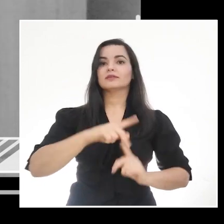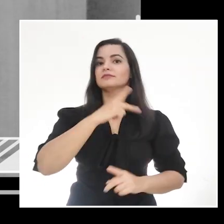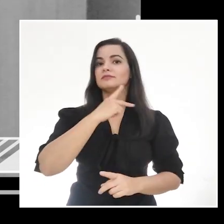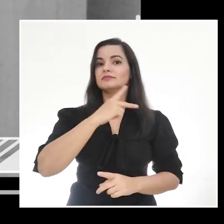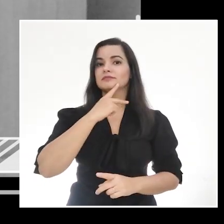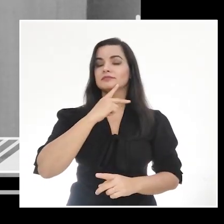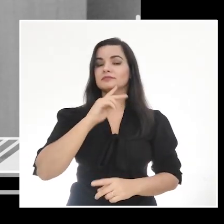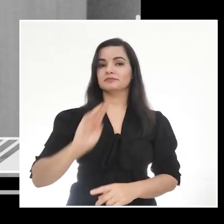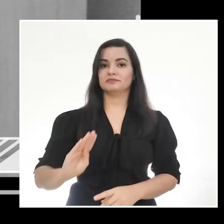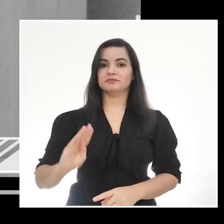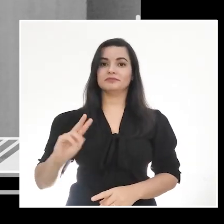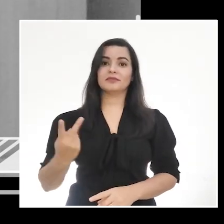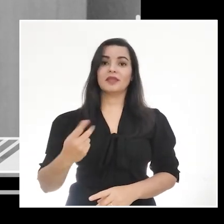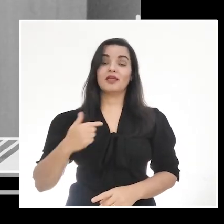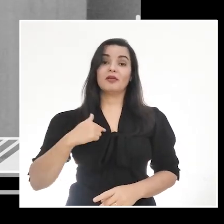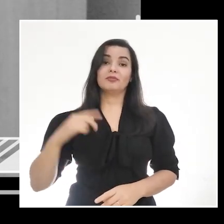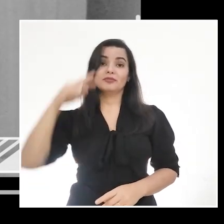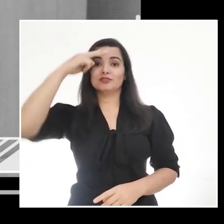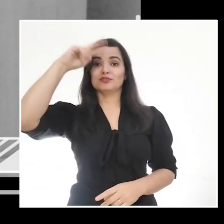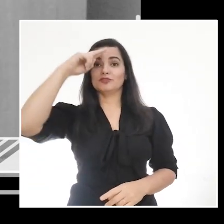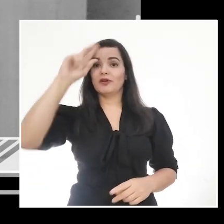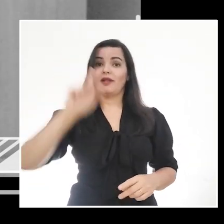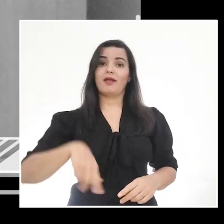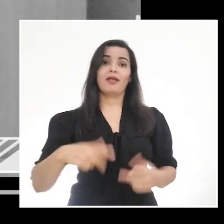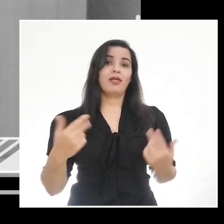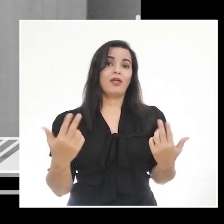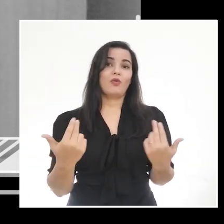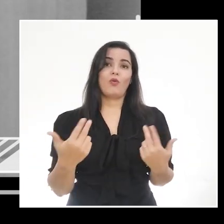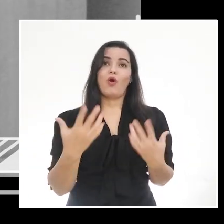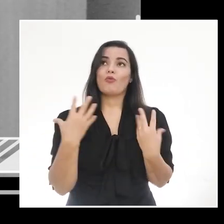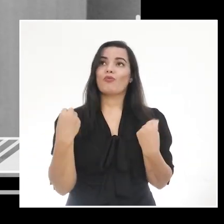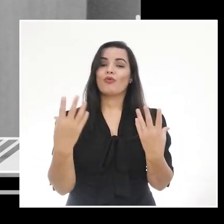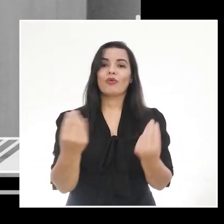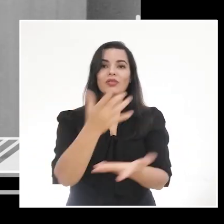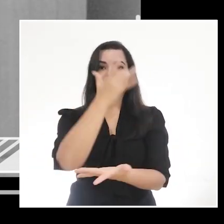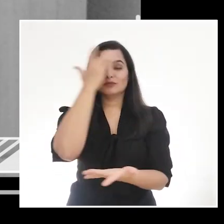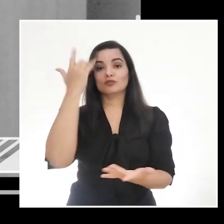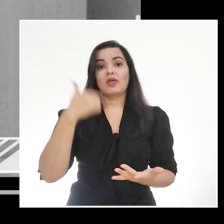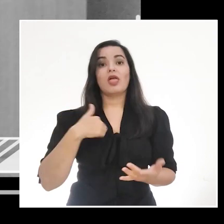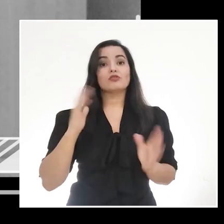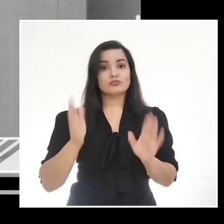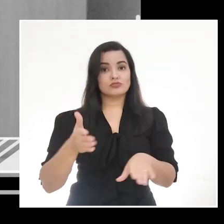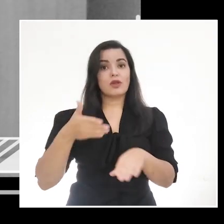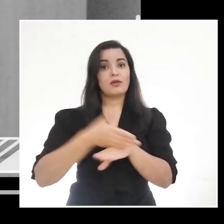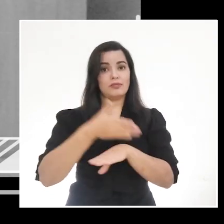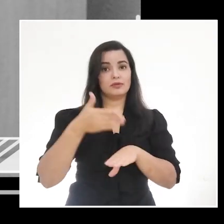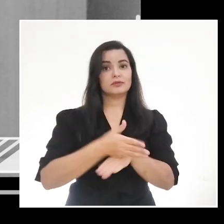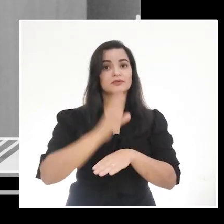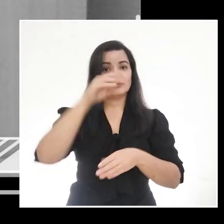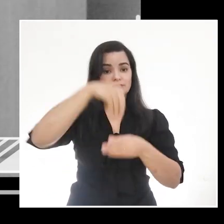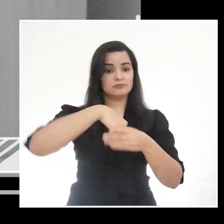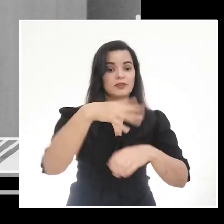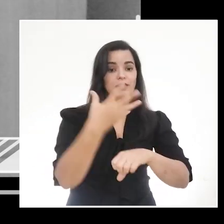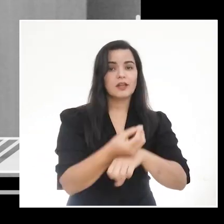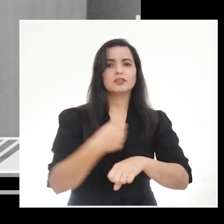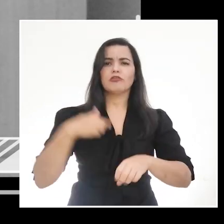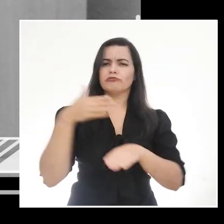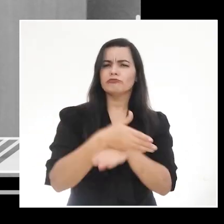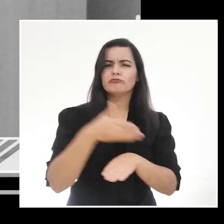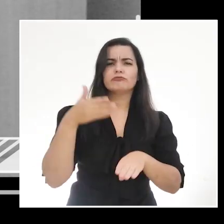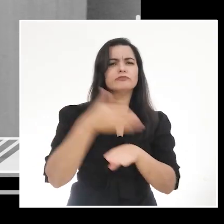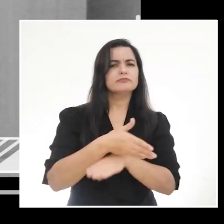igreja presbiteriana de Belo Horizonte. Mas a minha história é a de muita gente, né? Porque